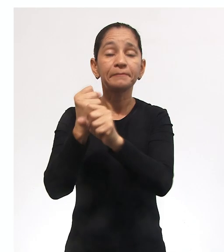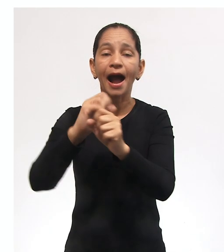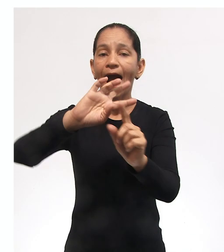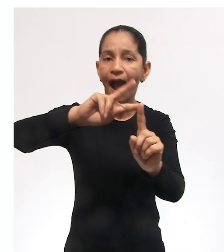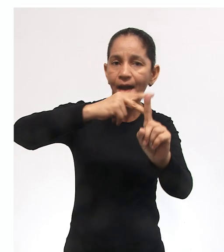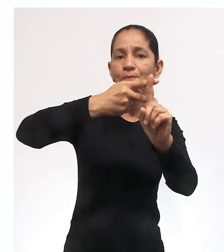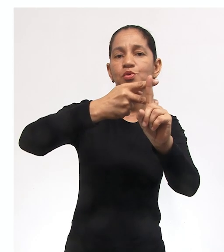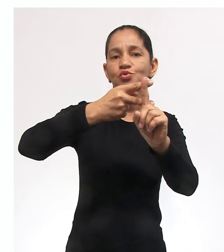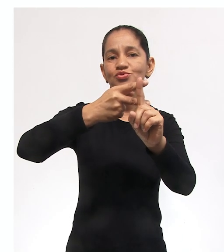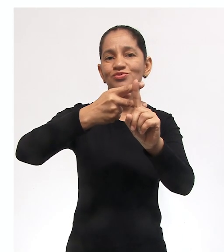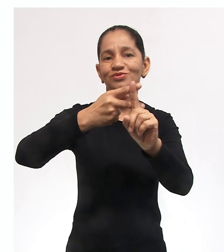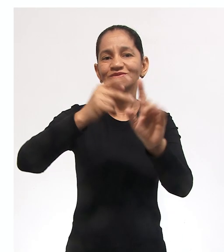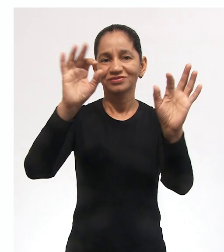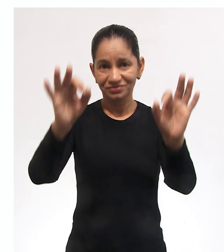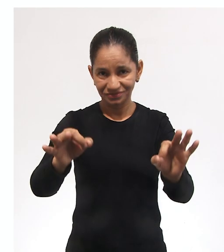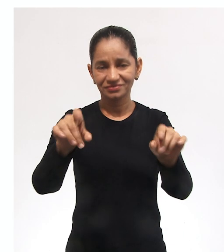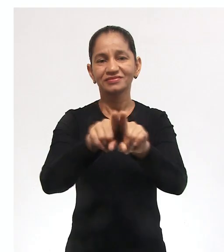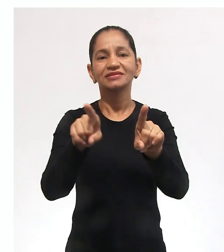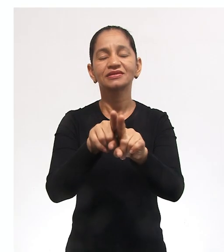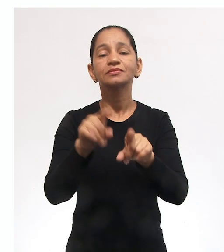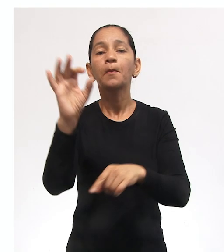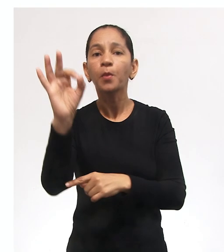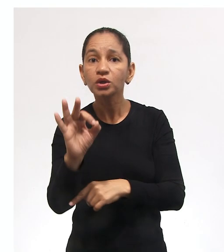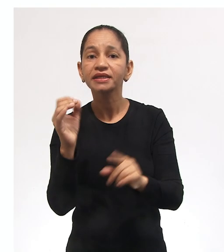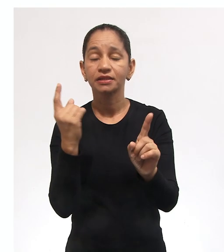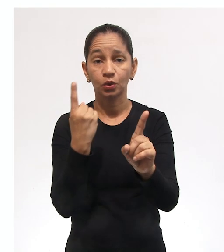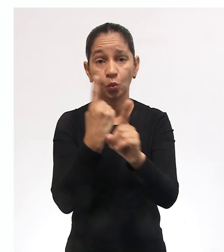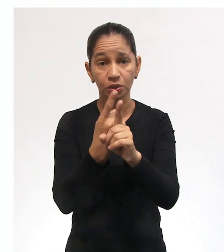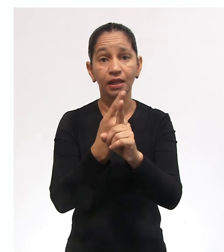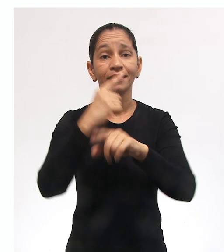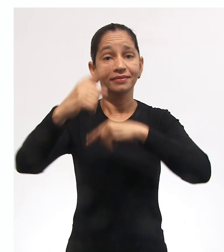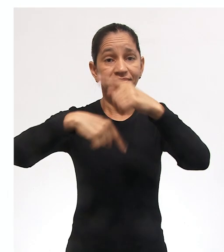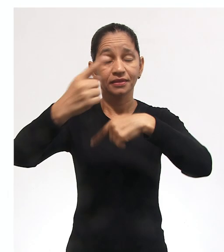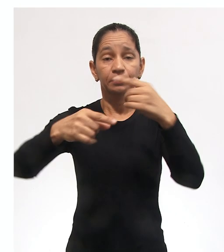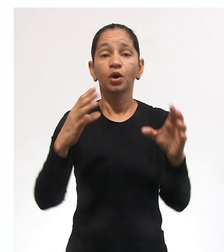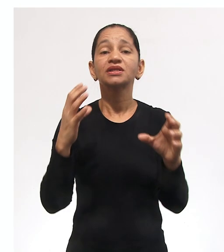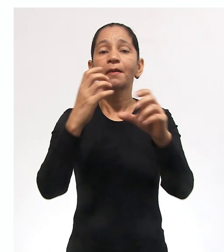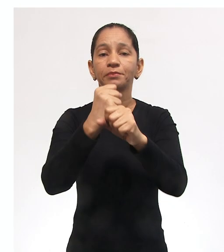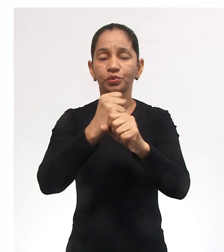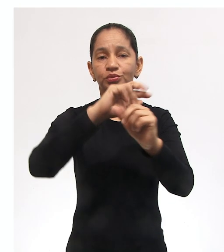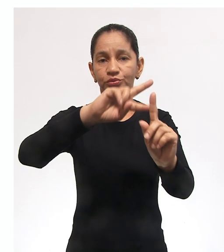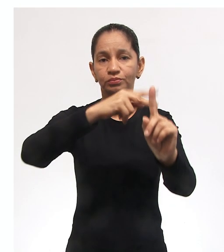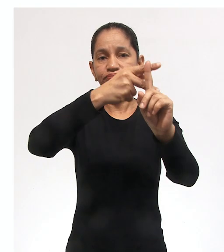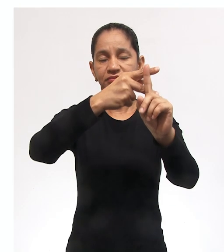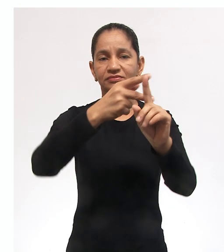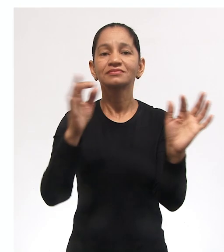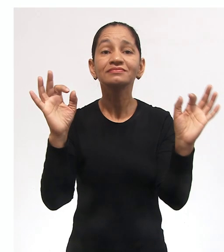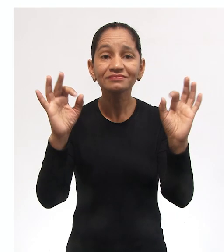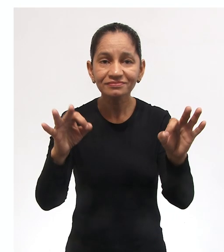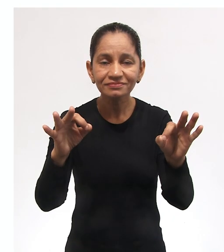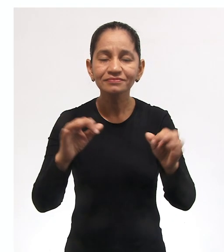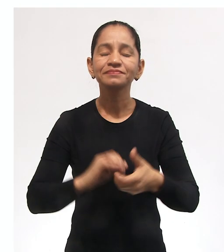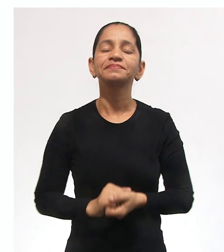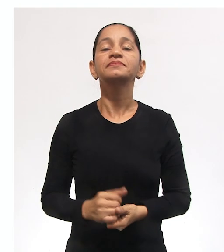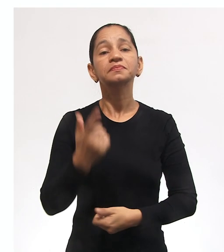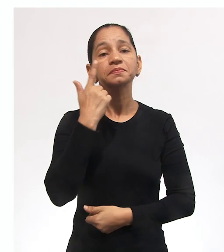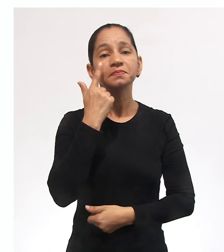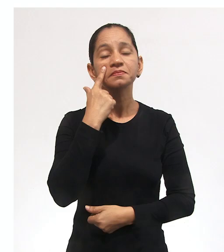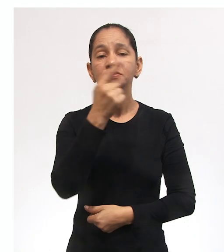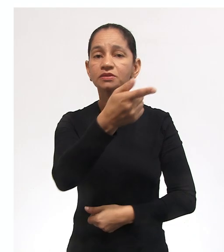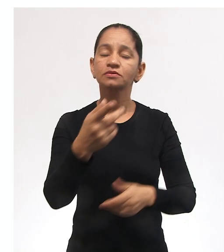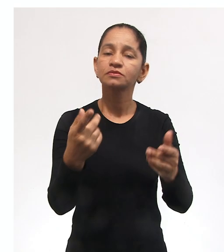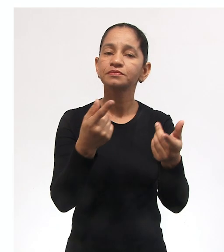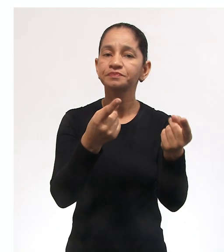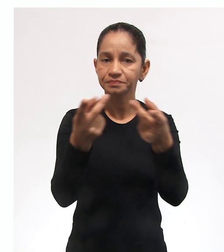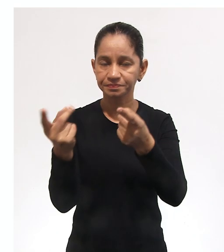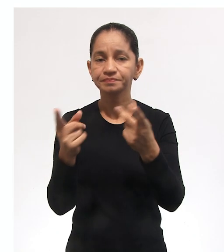a gente, ao invés de subtrair as porcentagens, nós vamos somar as porcentagens, né? Então, vamos lá para o exemplo. Um